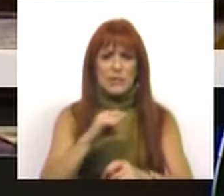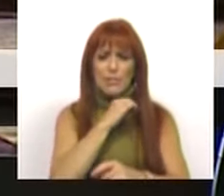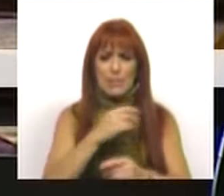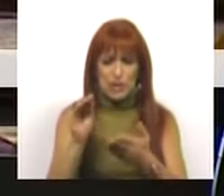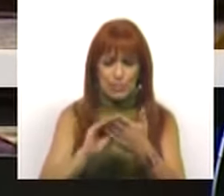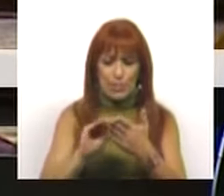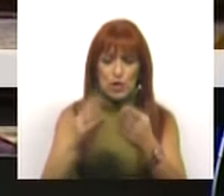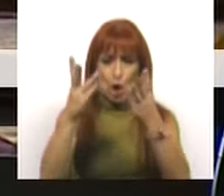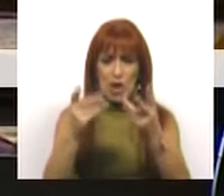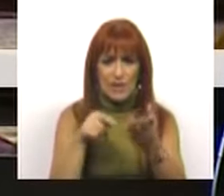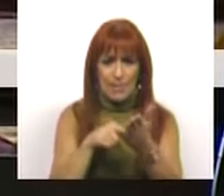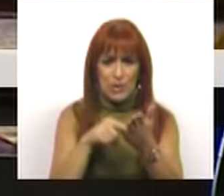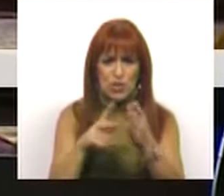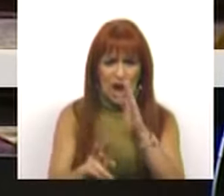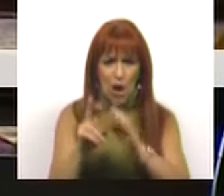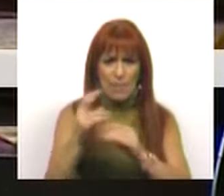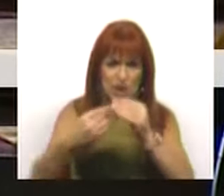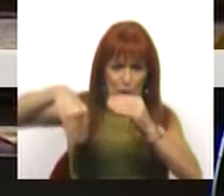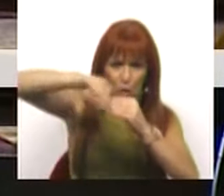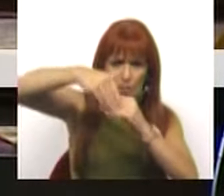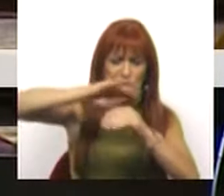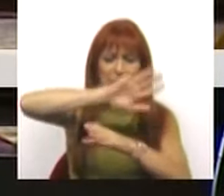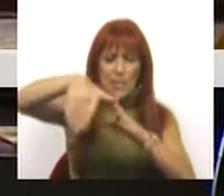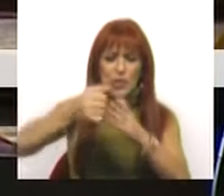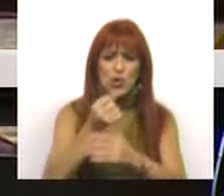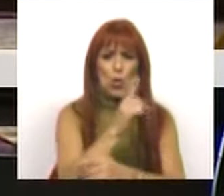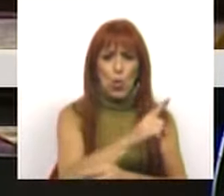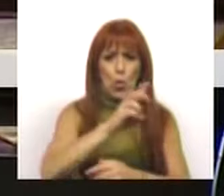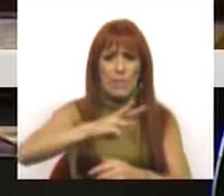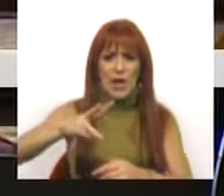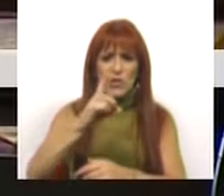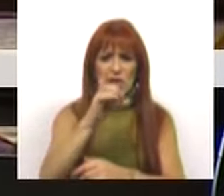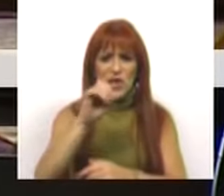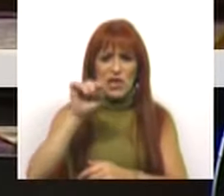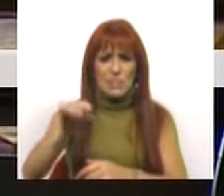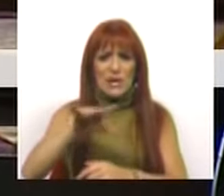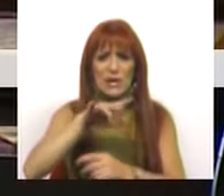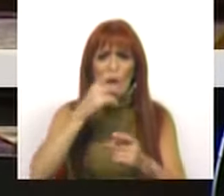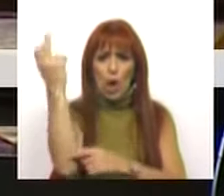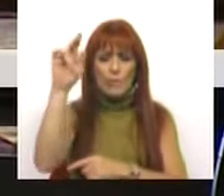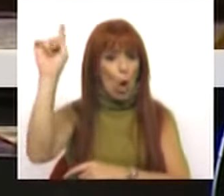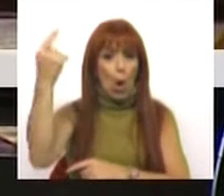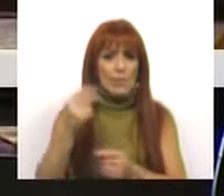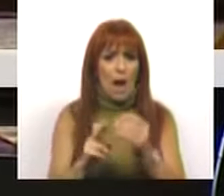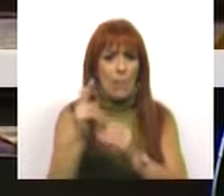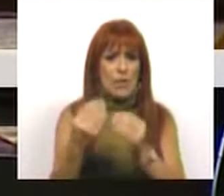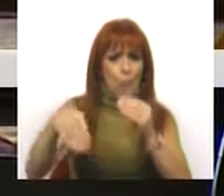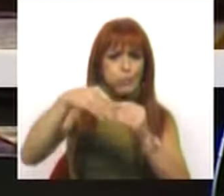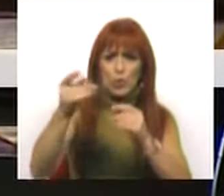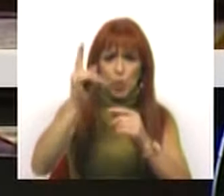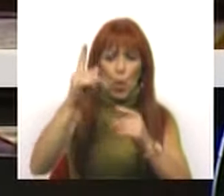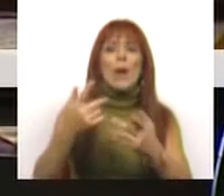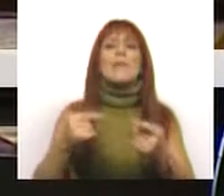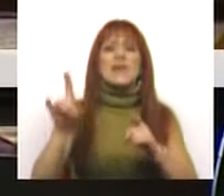permitiu inscrever neste orçamento aumentos extraordinários que abrangem 1 milhão e 600 mil reformados que de outra forma não teriam estes aumentos. Mas